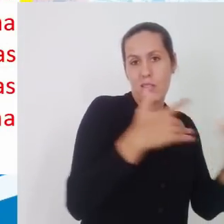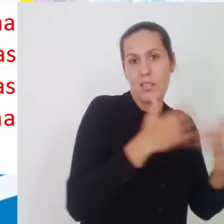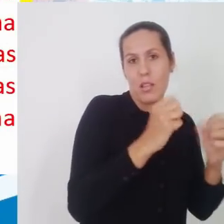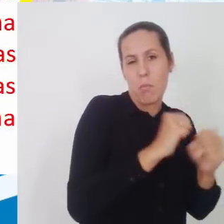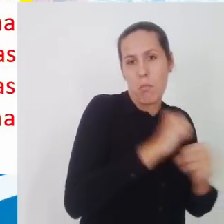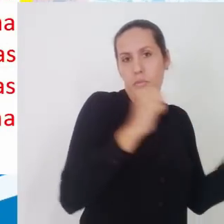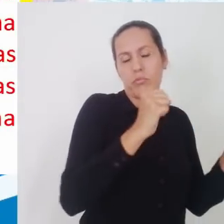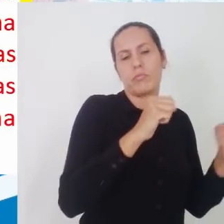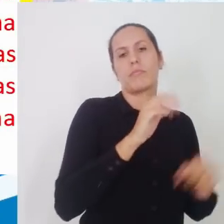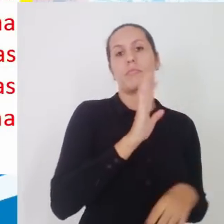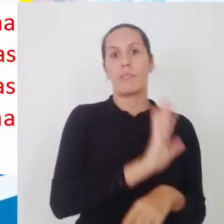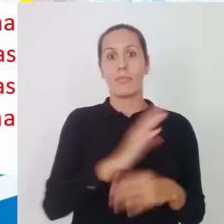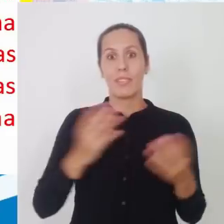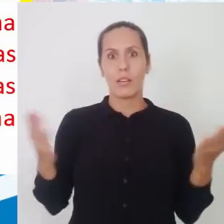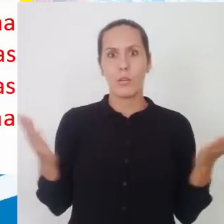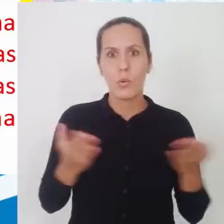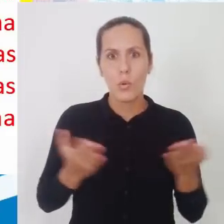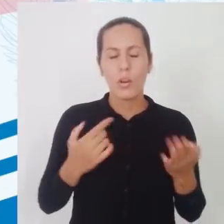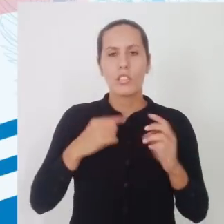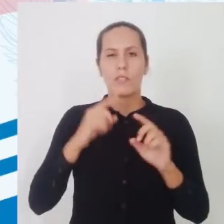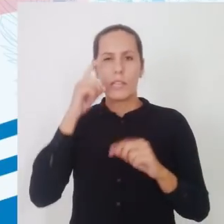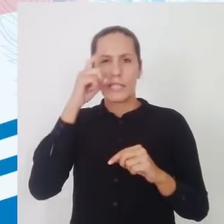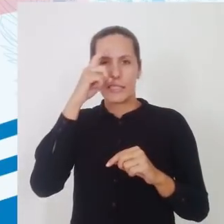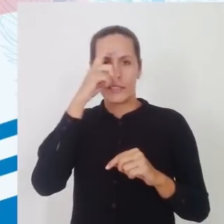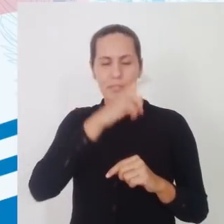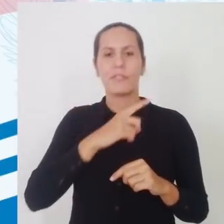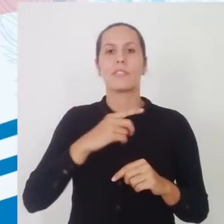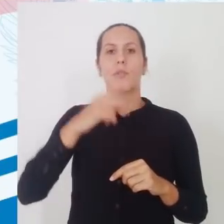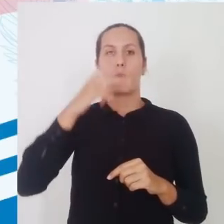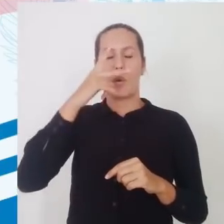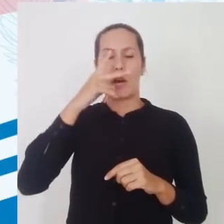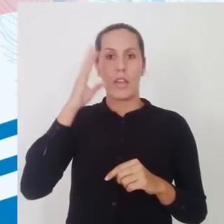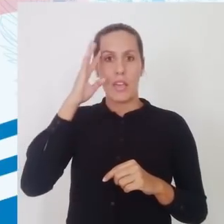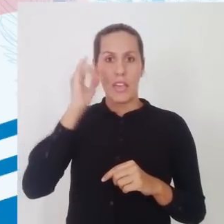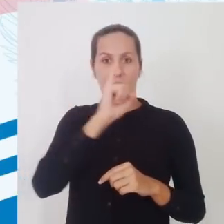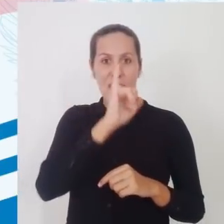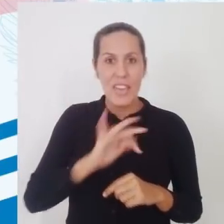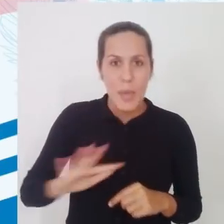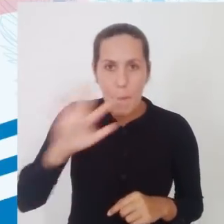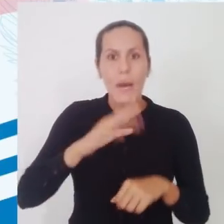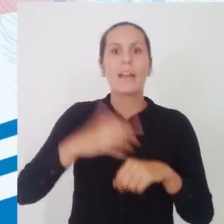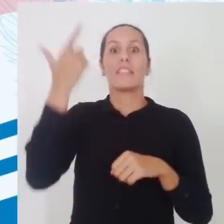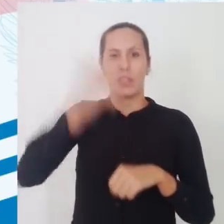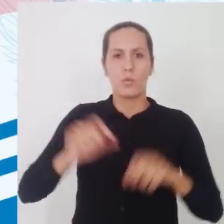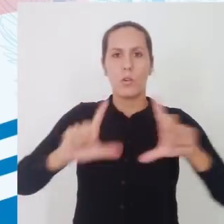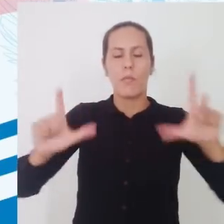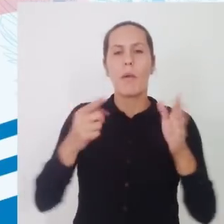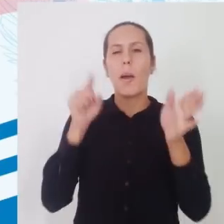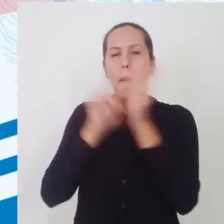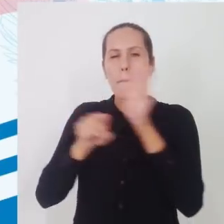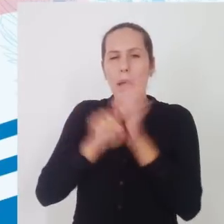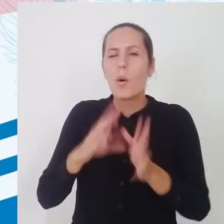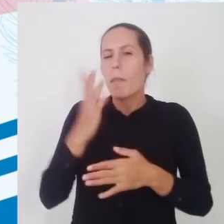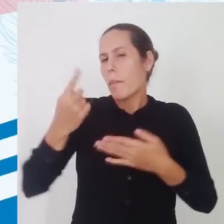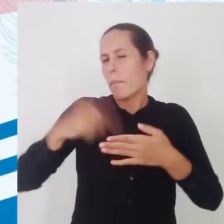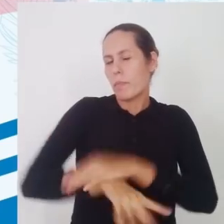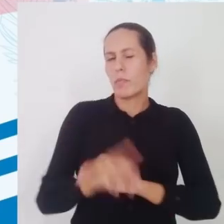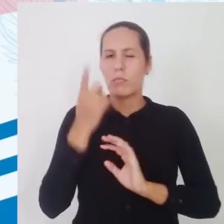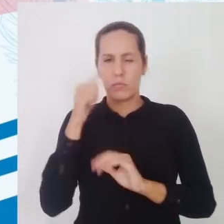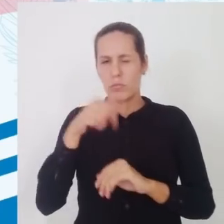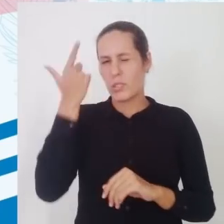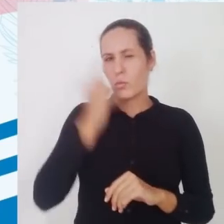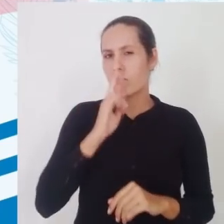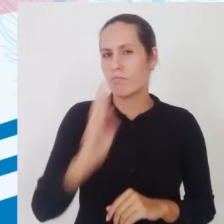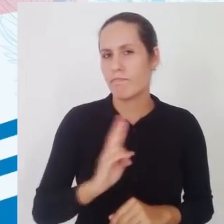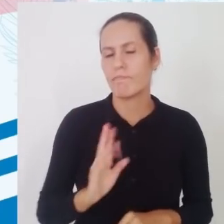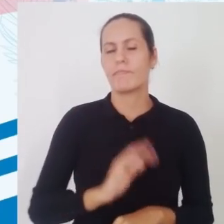metade em que nós vemos a cidade destruída. Foi bem fácil, não foi? Mas agora a gente vai dificultar um pouquinho mais. Eu